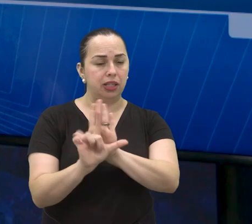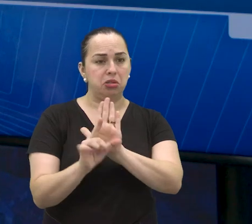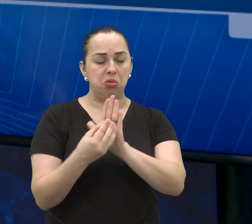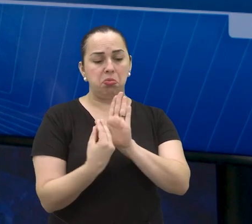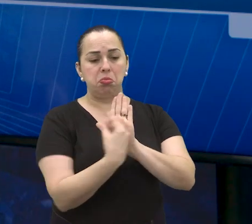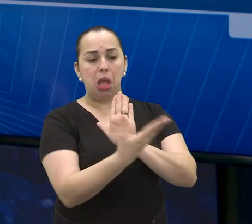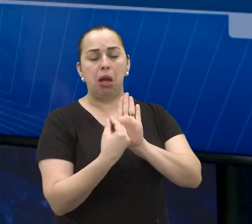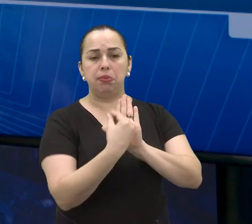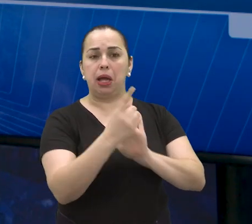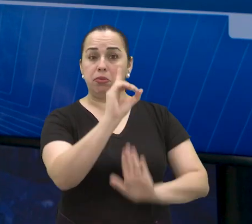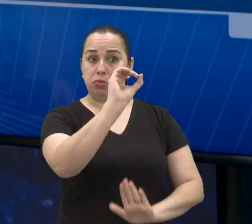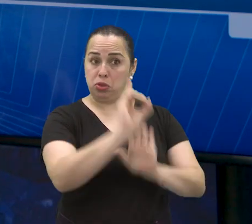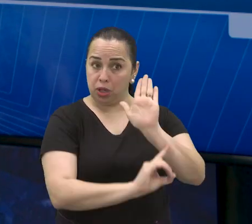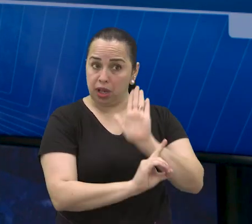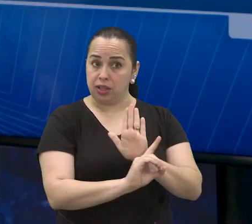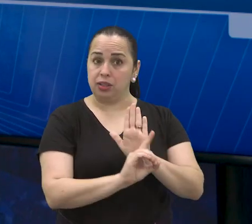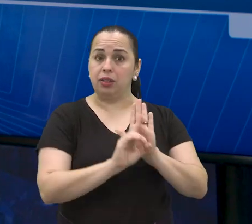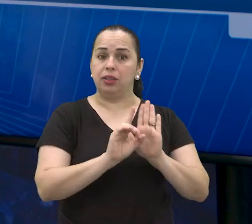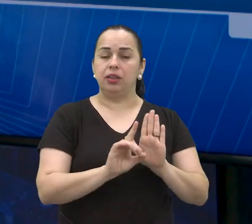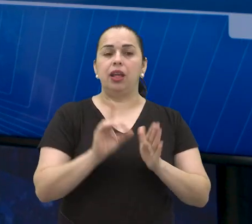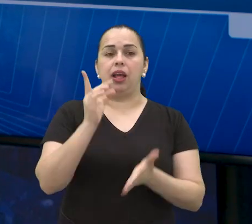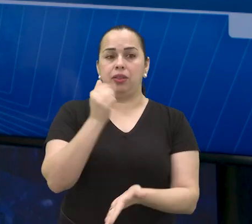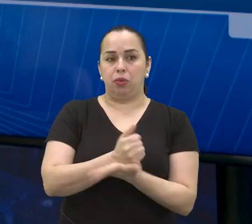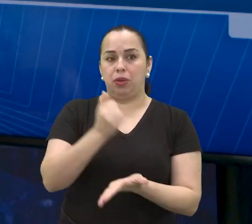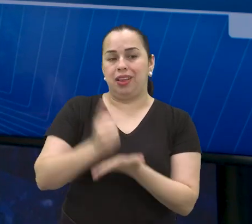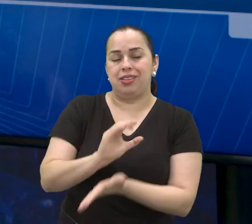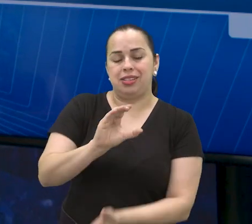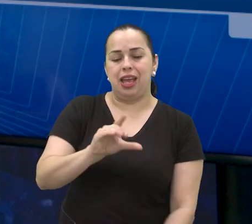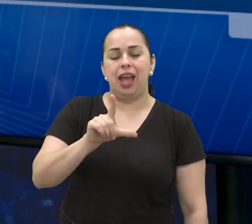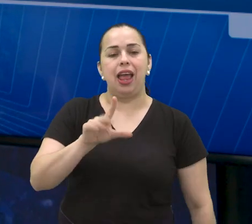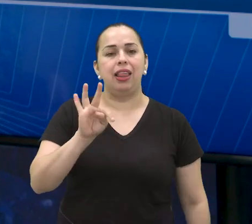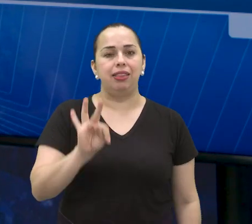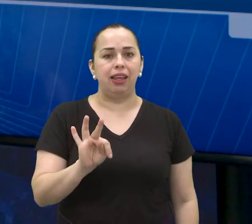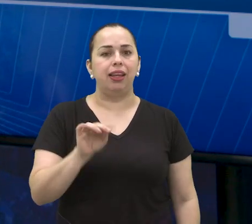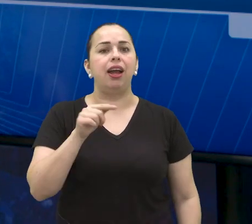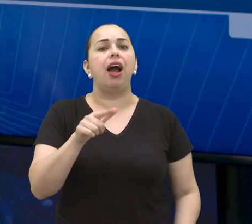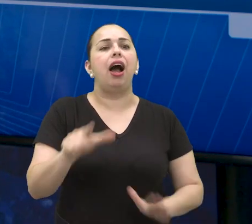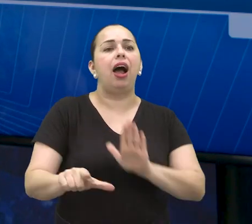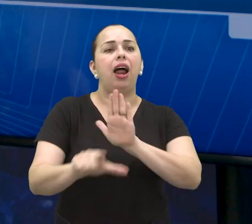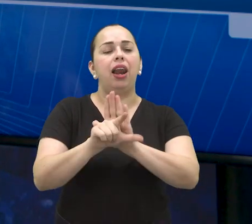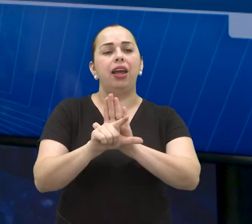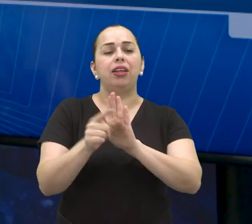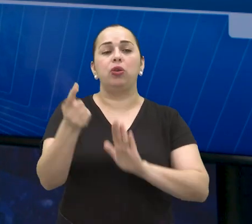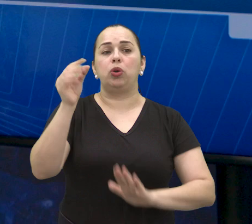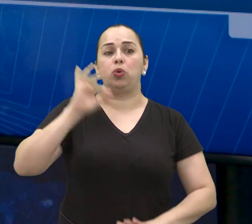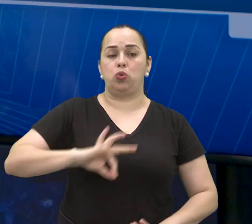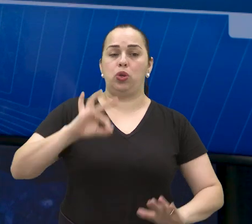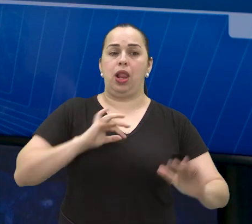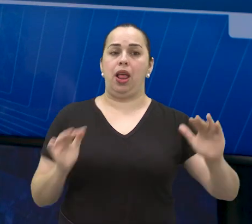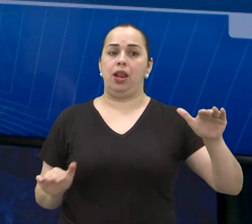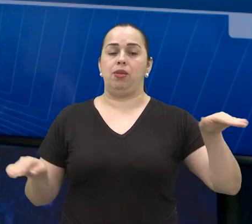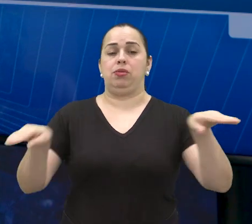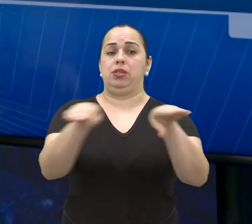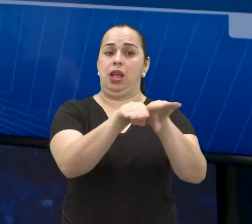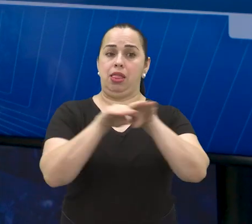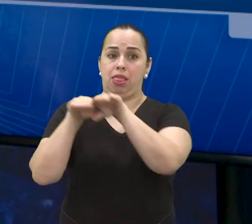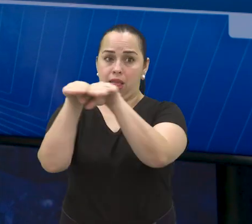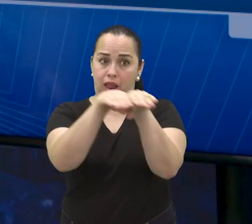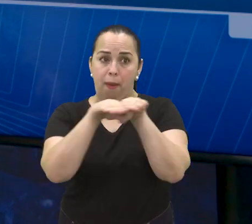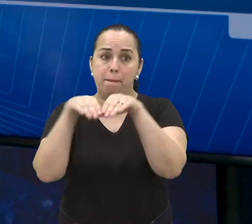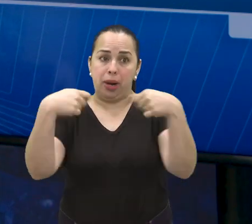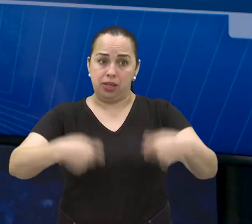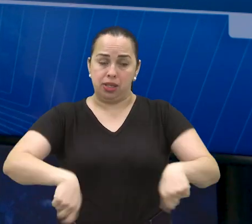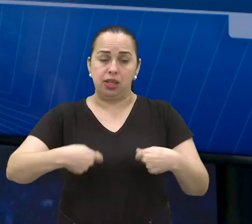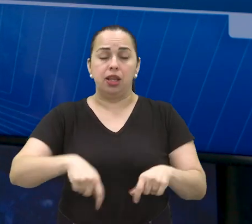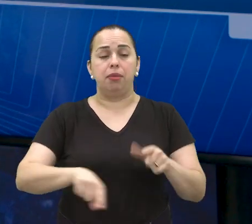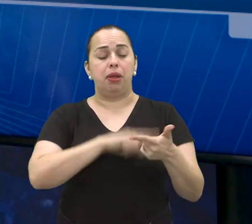garantem essa questão específica. Na CLT a gente tem aí a lei da igualdade salarial e a gente